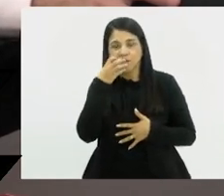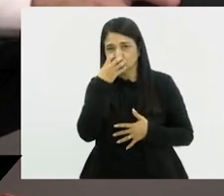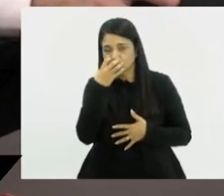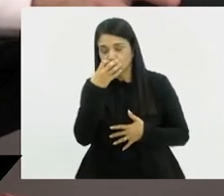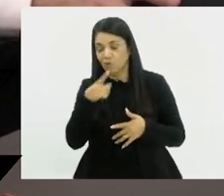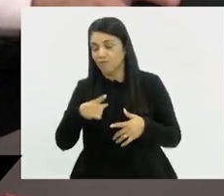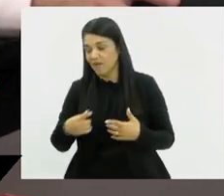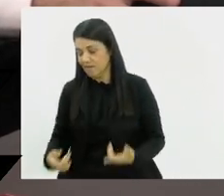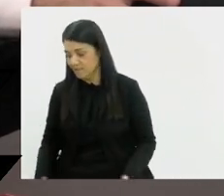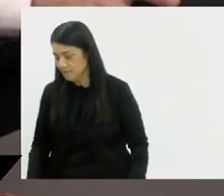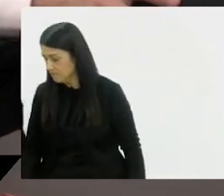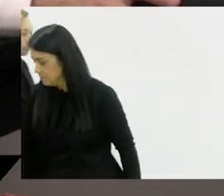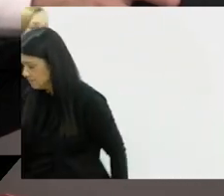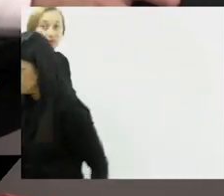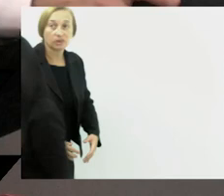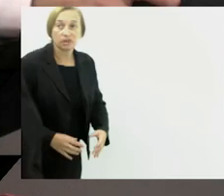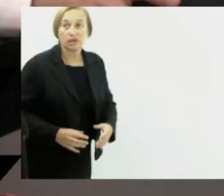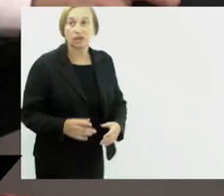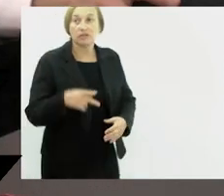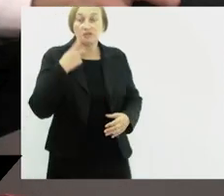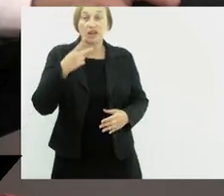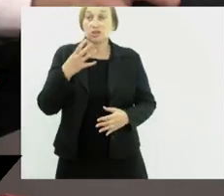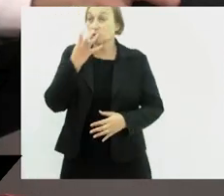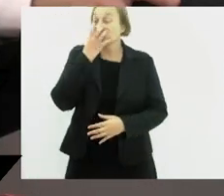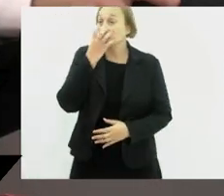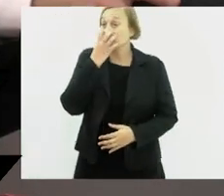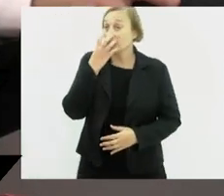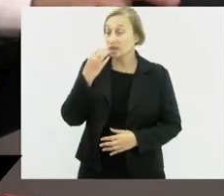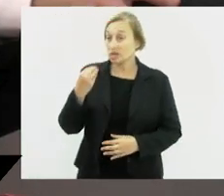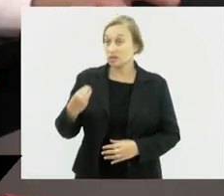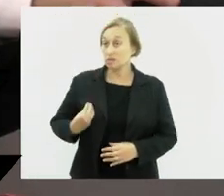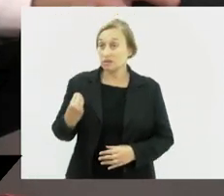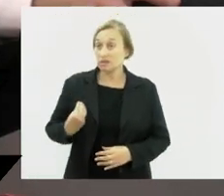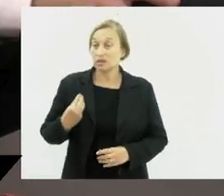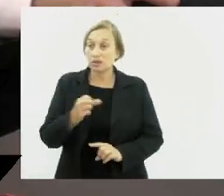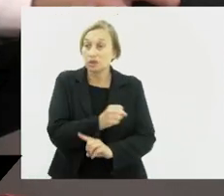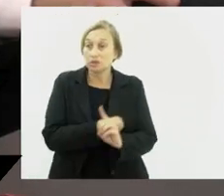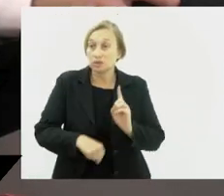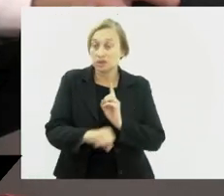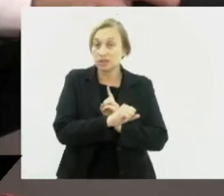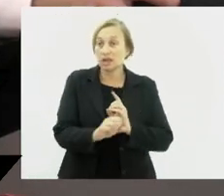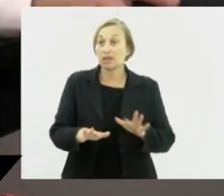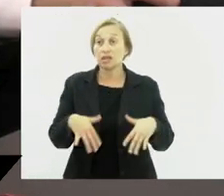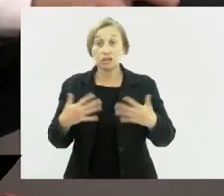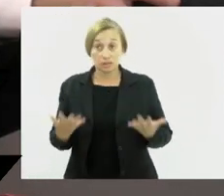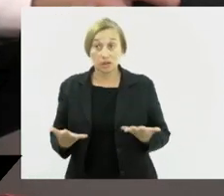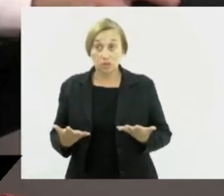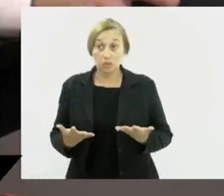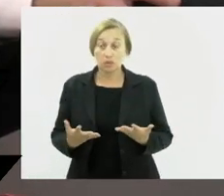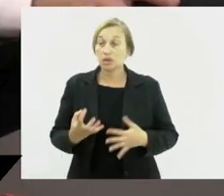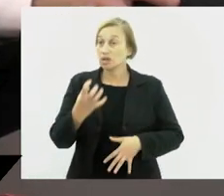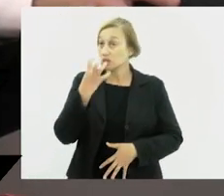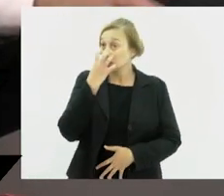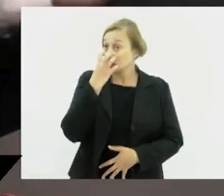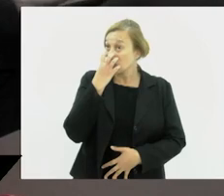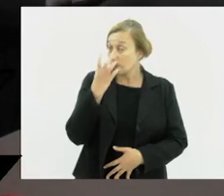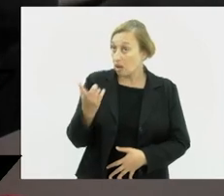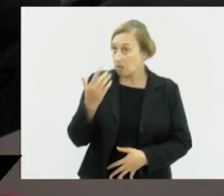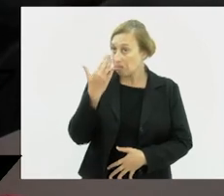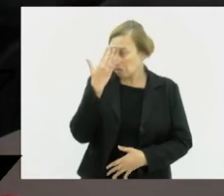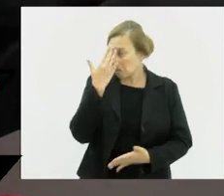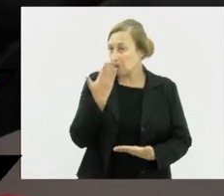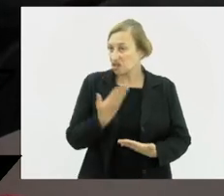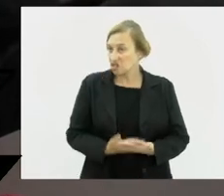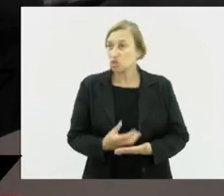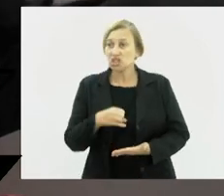sobre os SRDs, a gente fala sobre animais convivendo numa sociedade. Então, esses animais, eu acredito que se